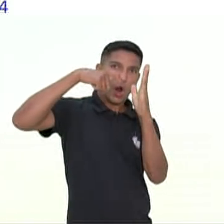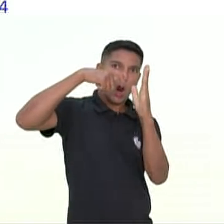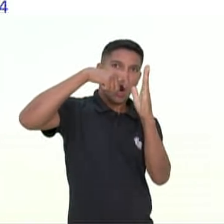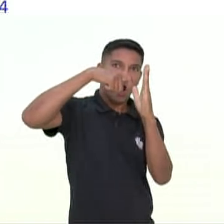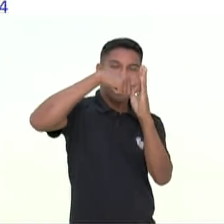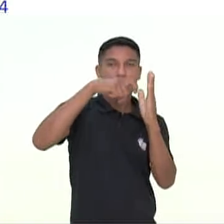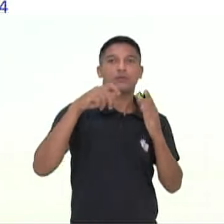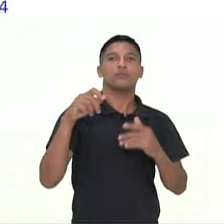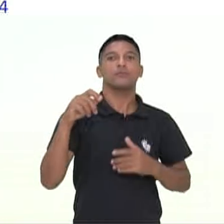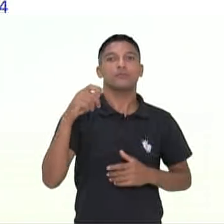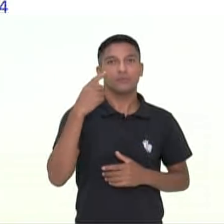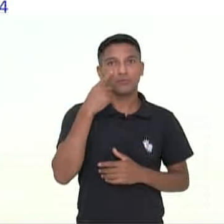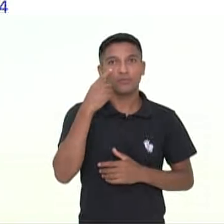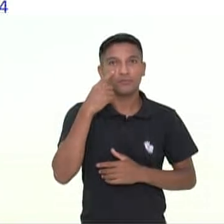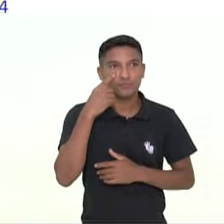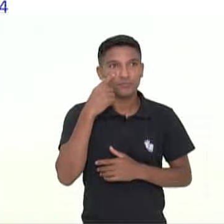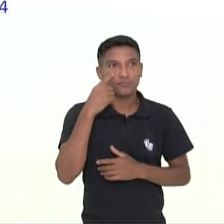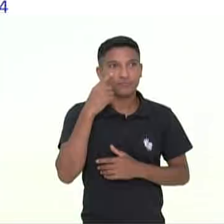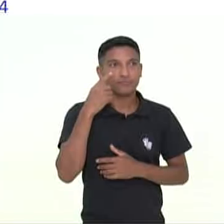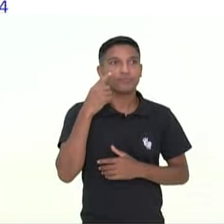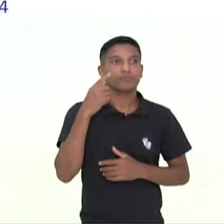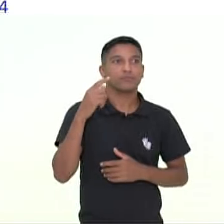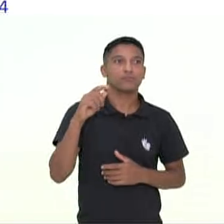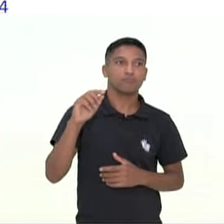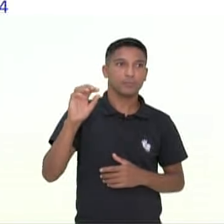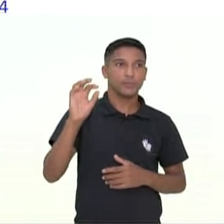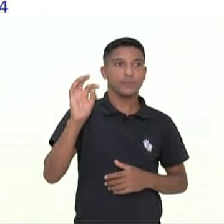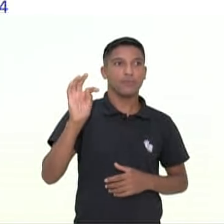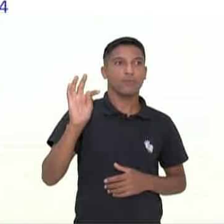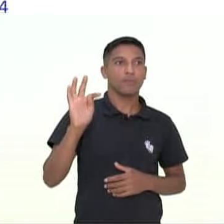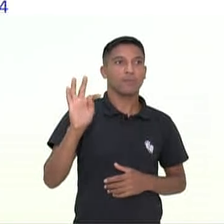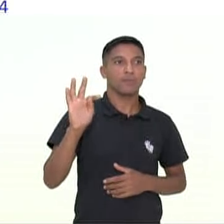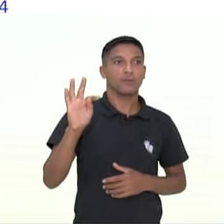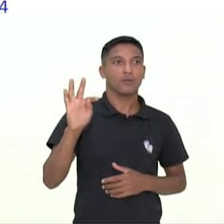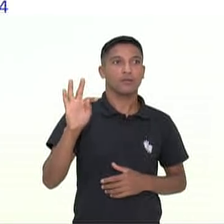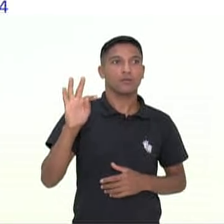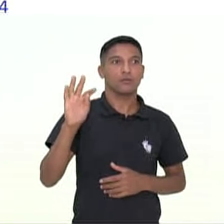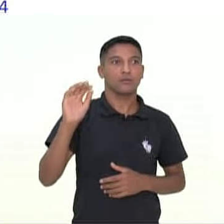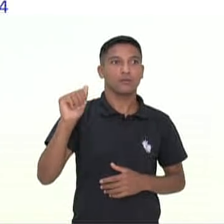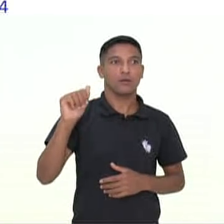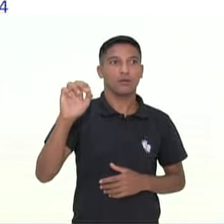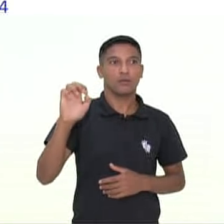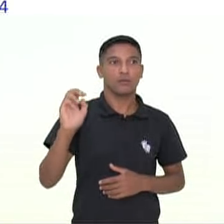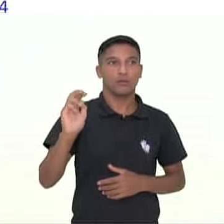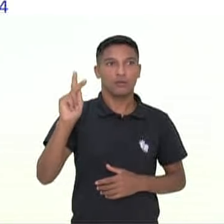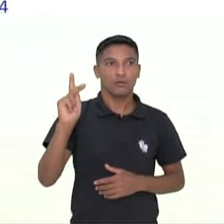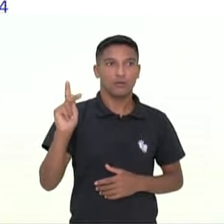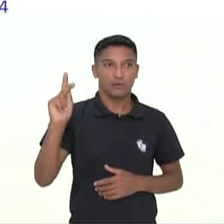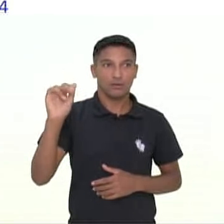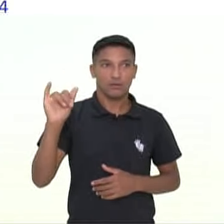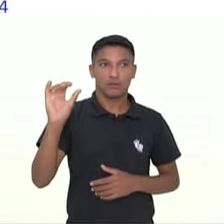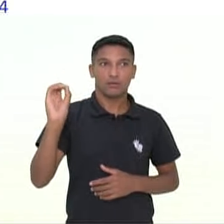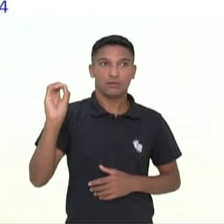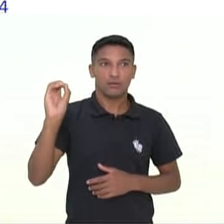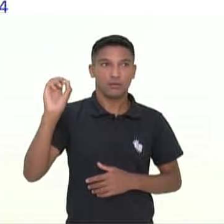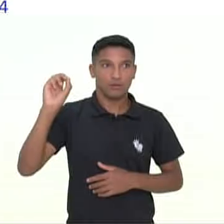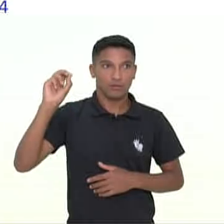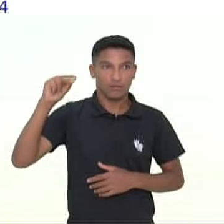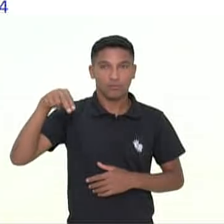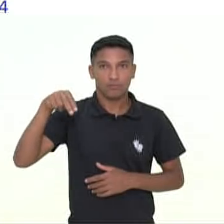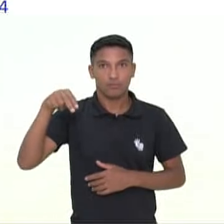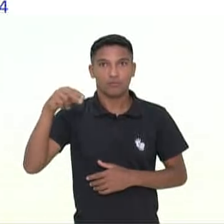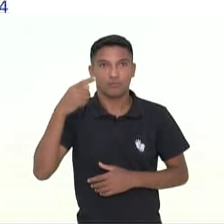princípios, esse é um ponto-chave, né? Vale a pena a gente lembrar: cortesia, a integridade, a perseverança,